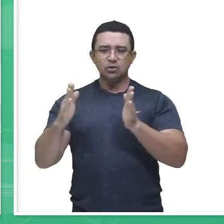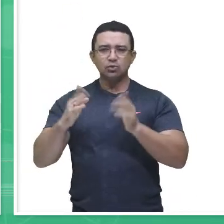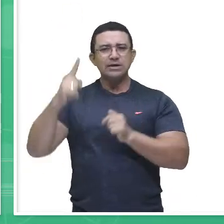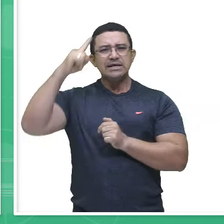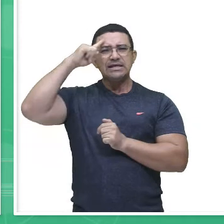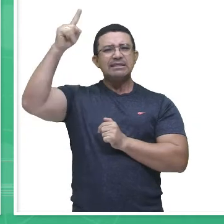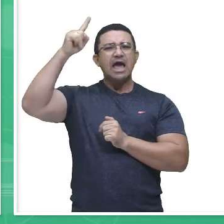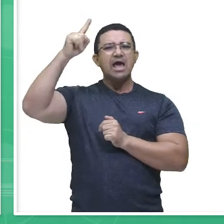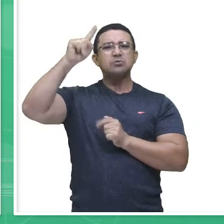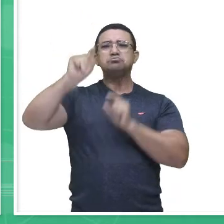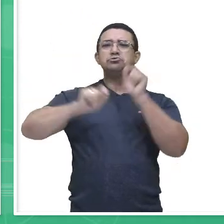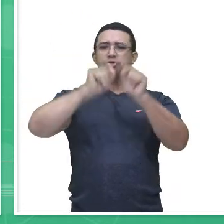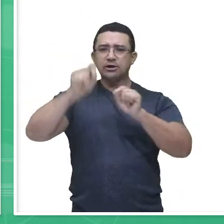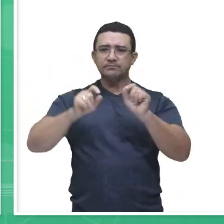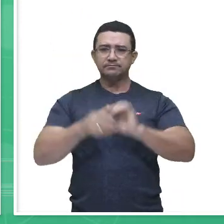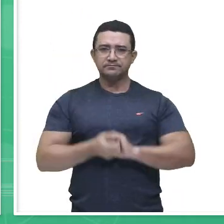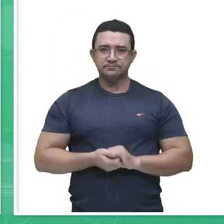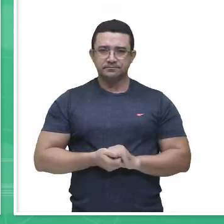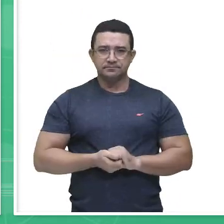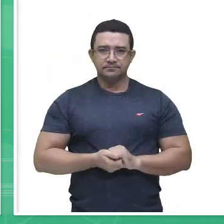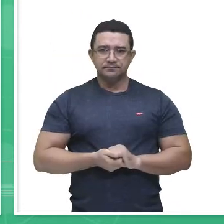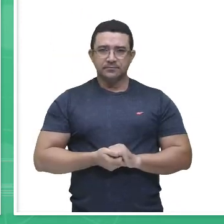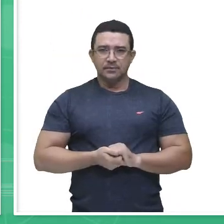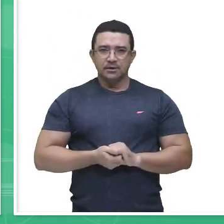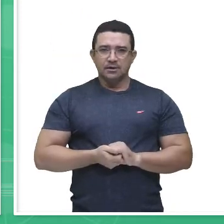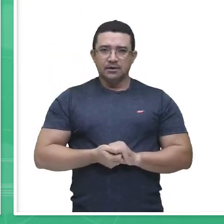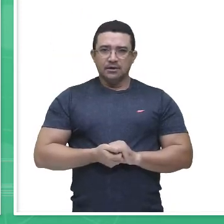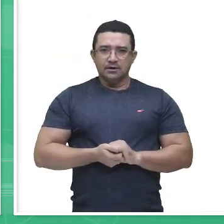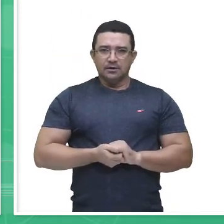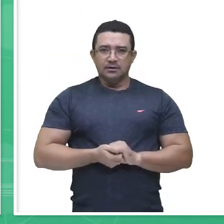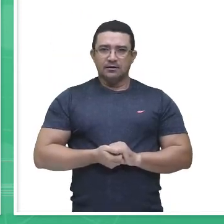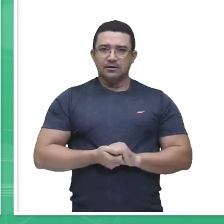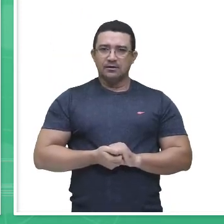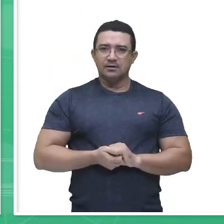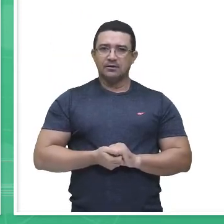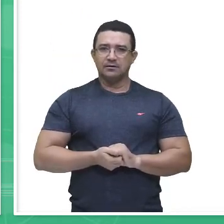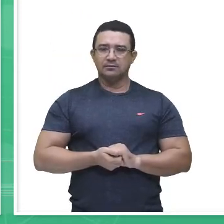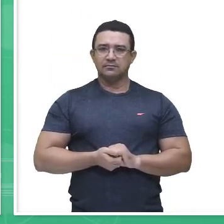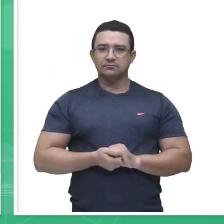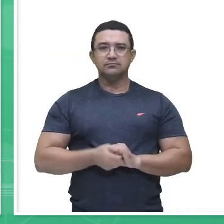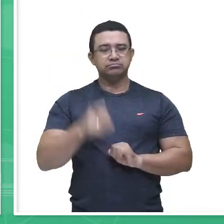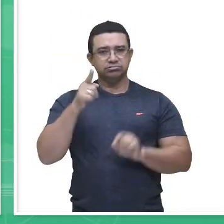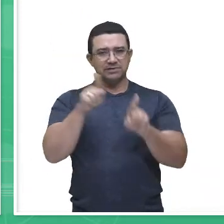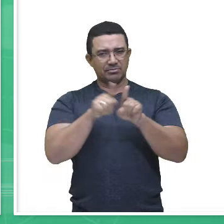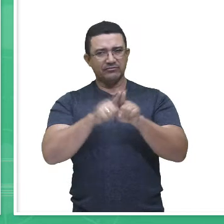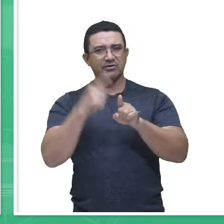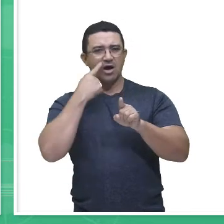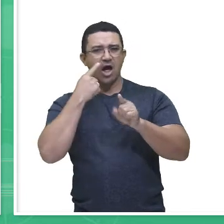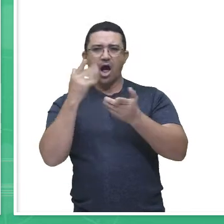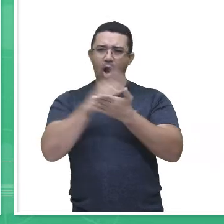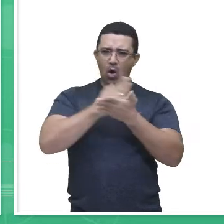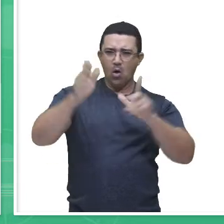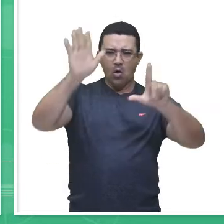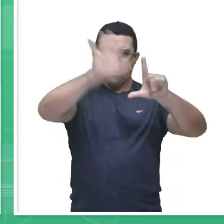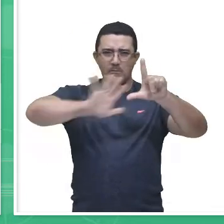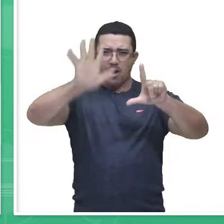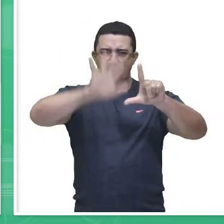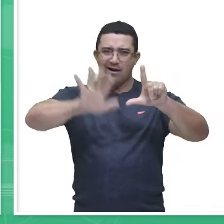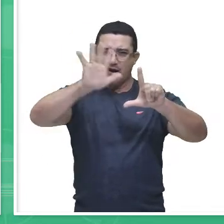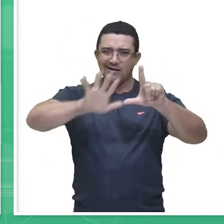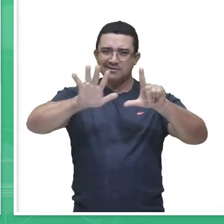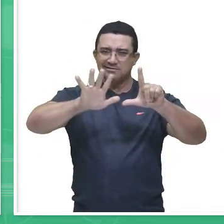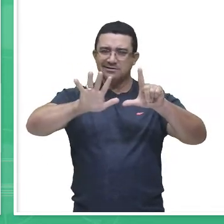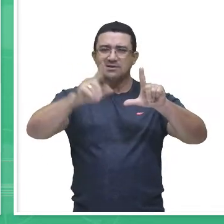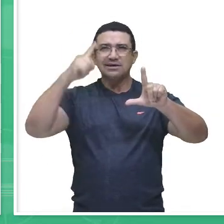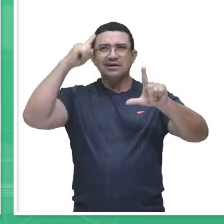Lord Byron. Nós vamos ter marcantes paisagens tumulares, né? Aquela ideia de túmulo realmente, aquela